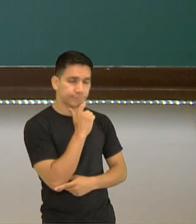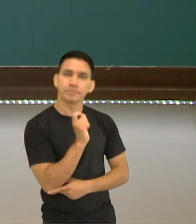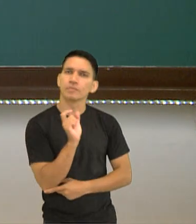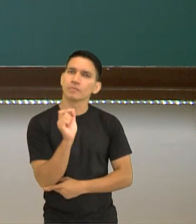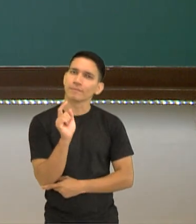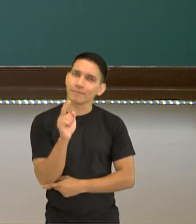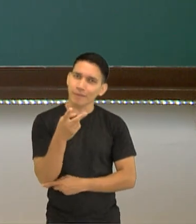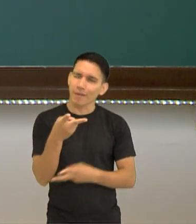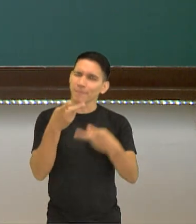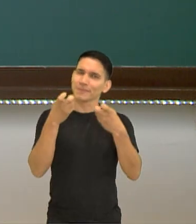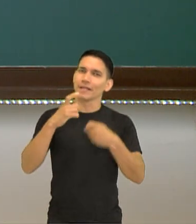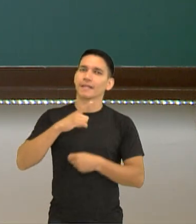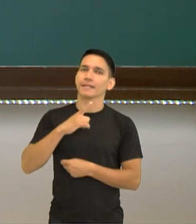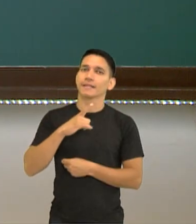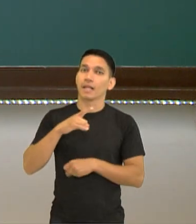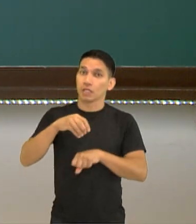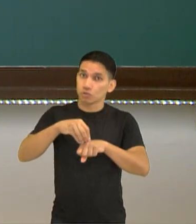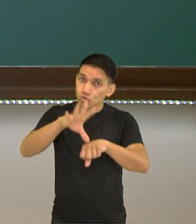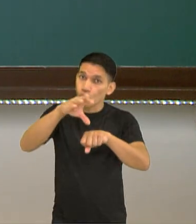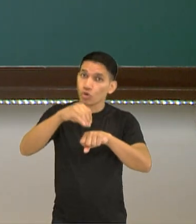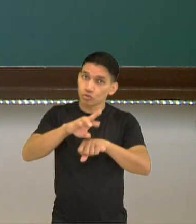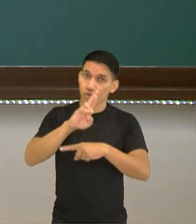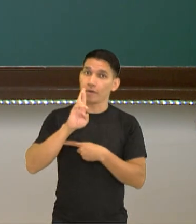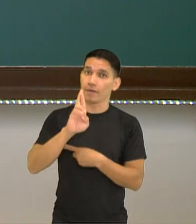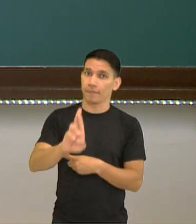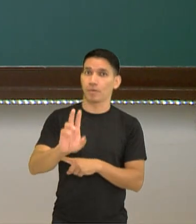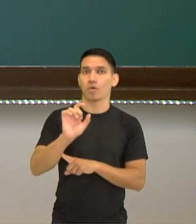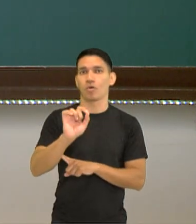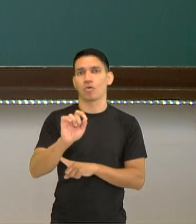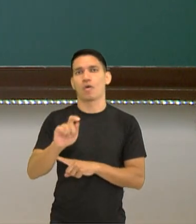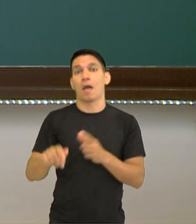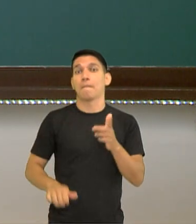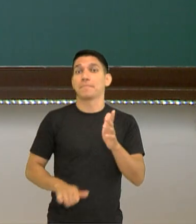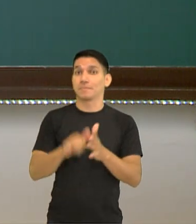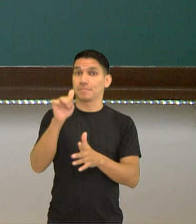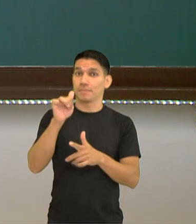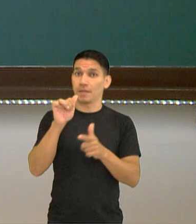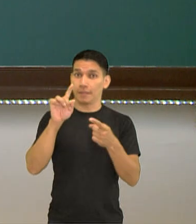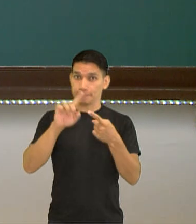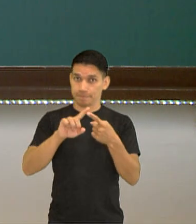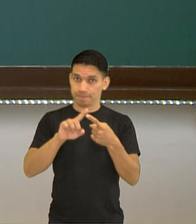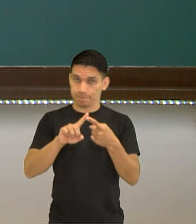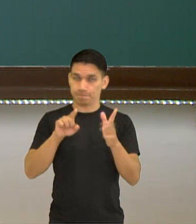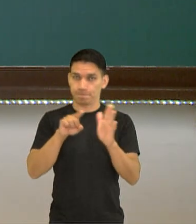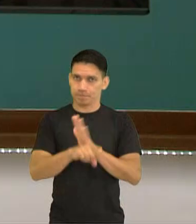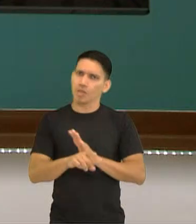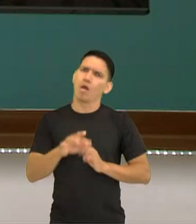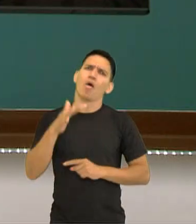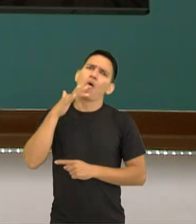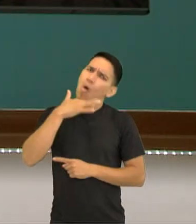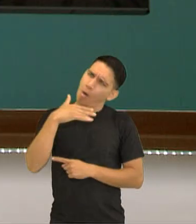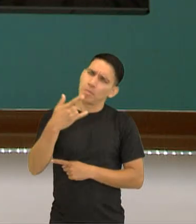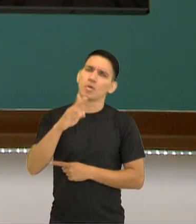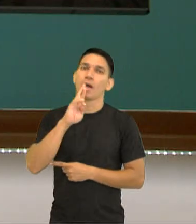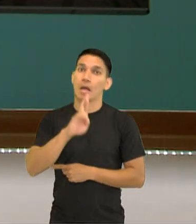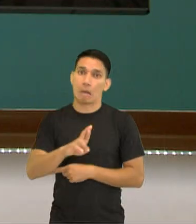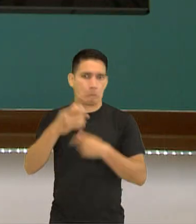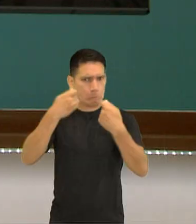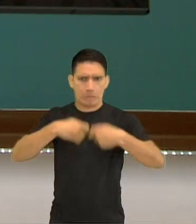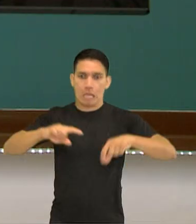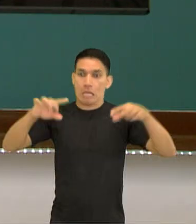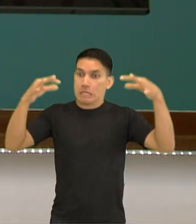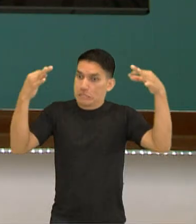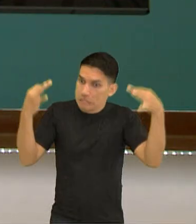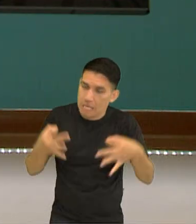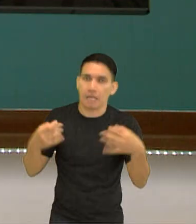Vejam só, temos aqui então uma sugestão de resposta para a primeira questão. Claro que a sua resposta não precisa estar exatamente